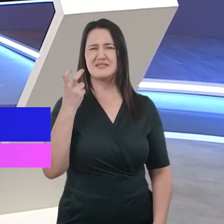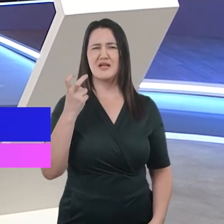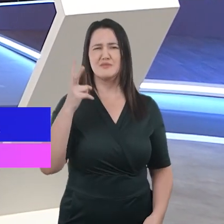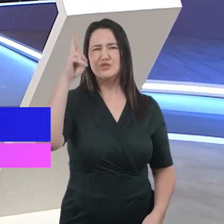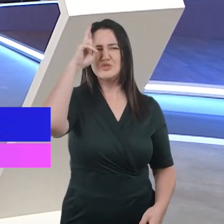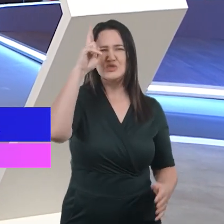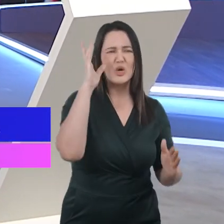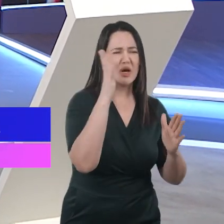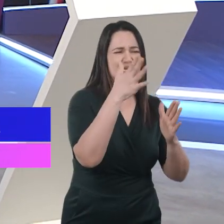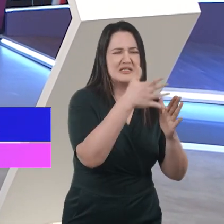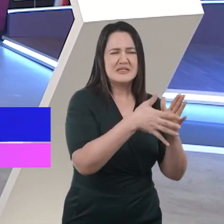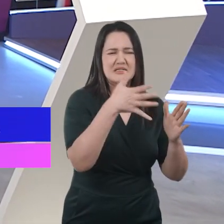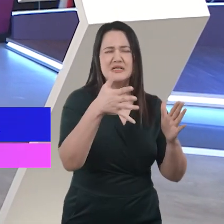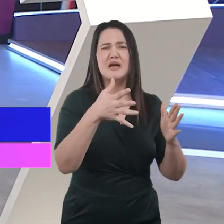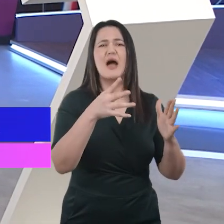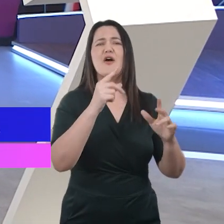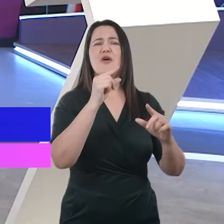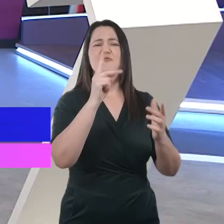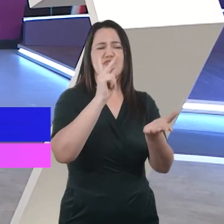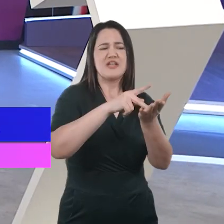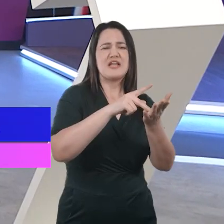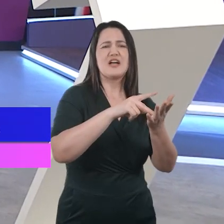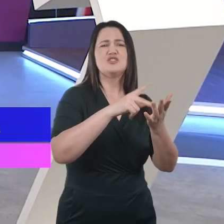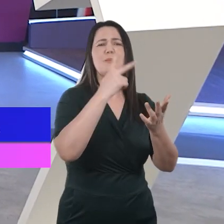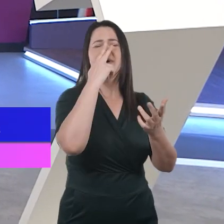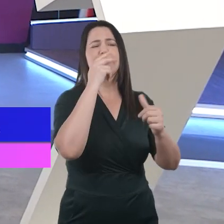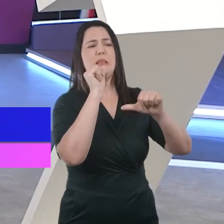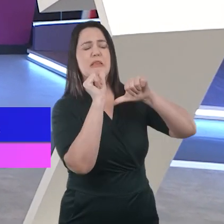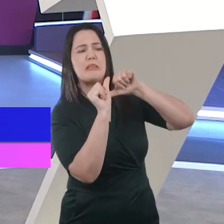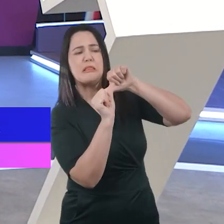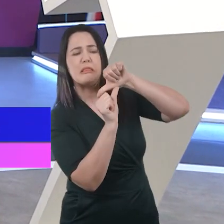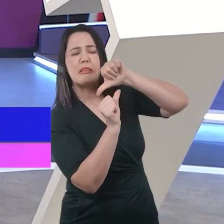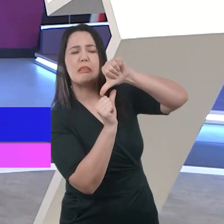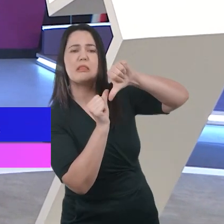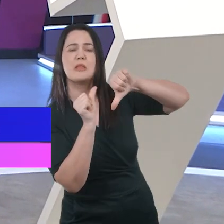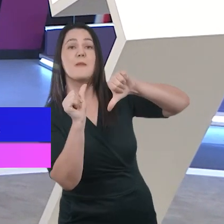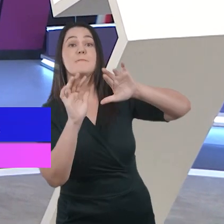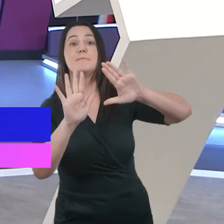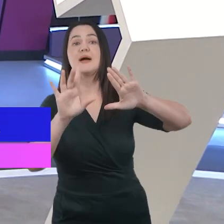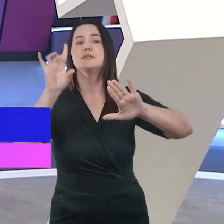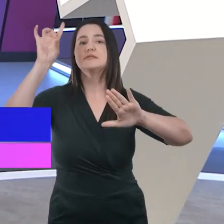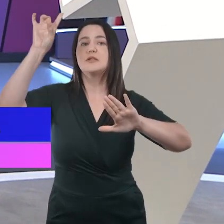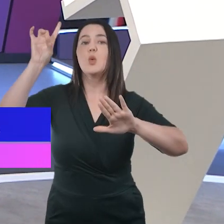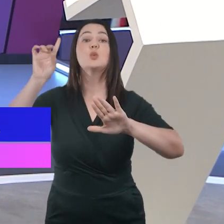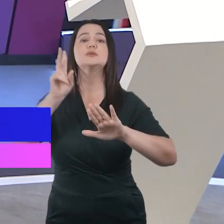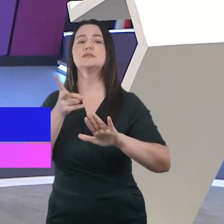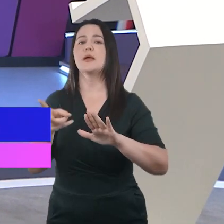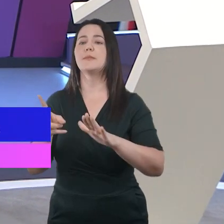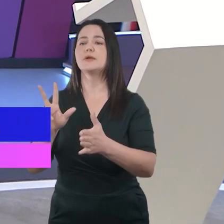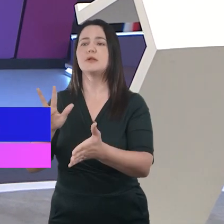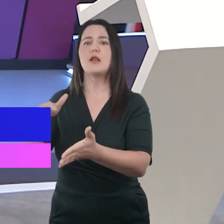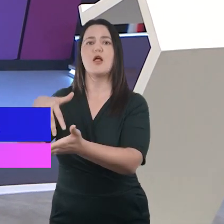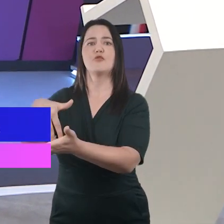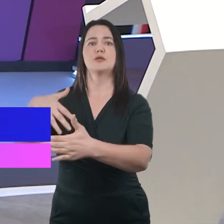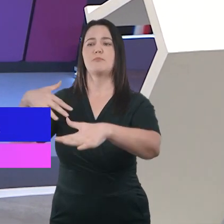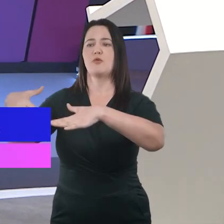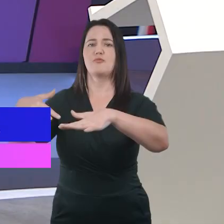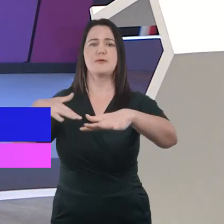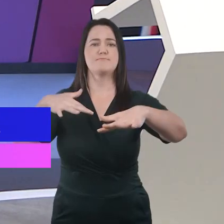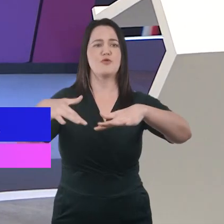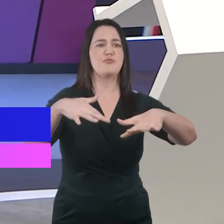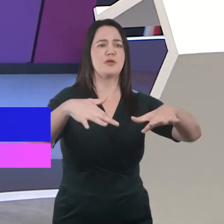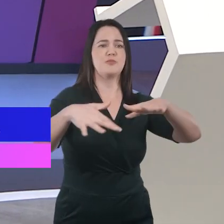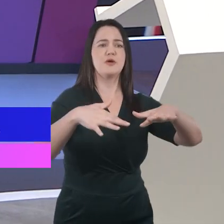cenário, vemos estas verdades começando a serem resgatadas. Diante de tantas